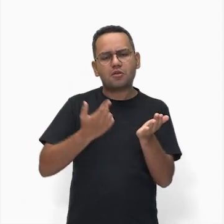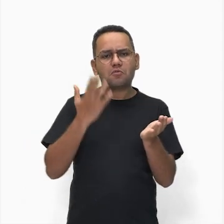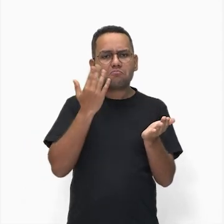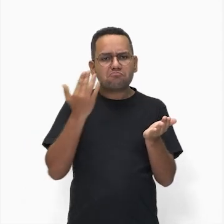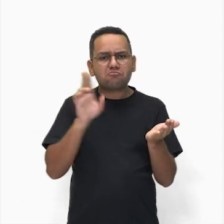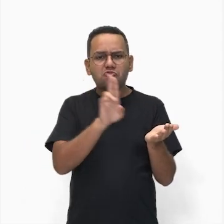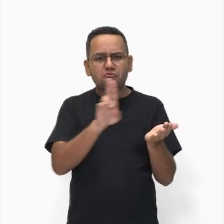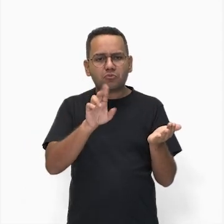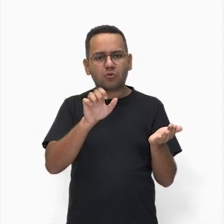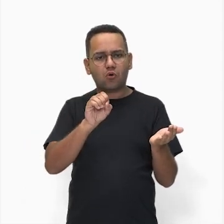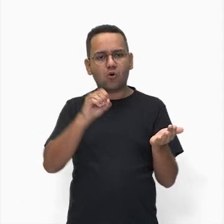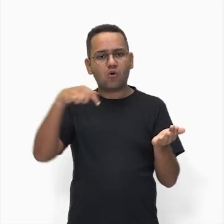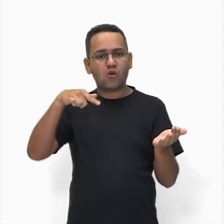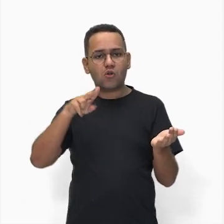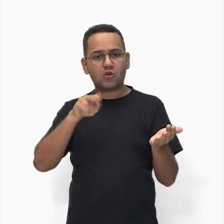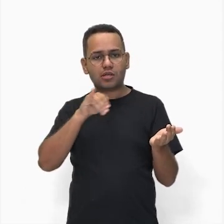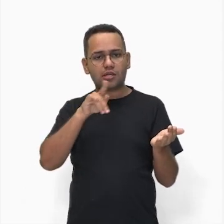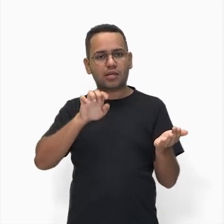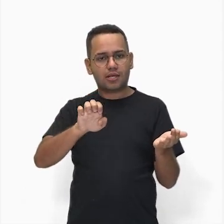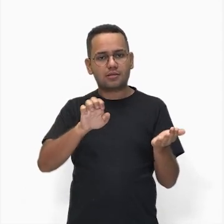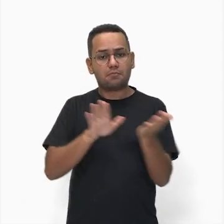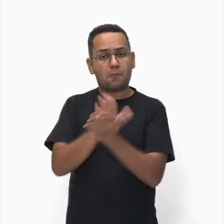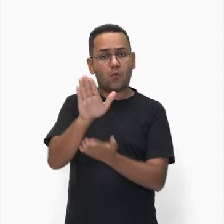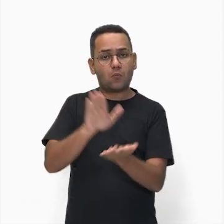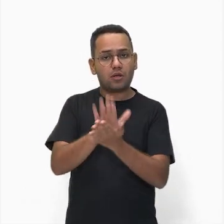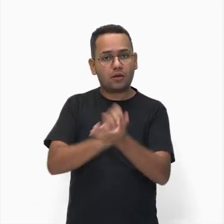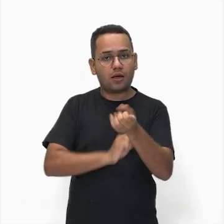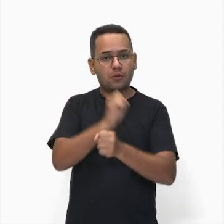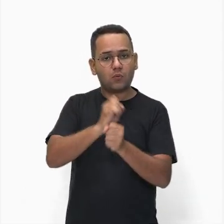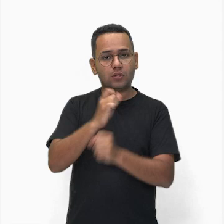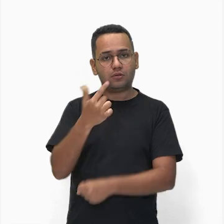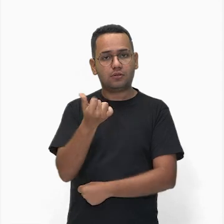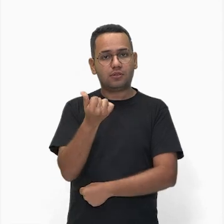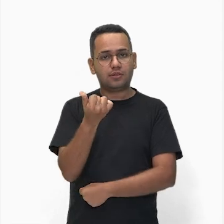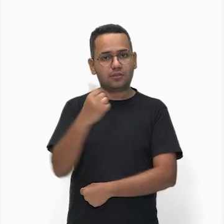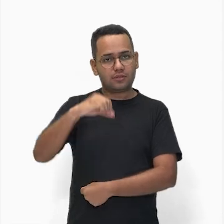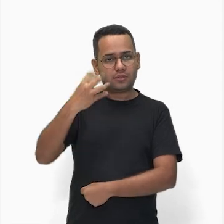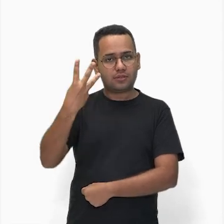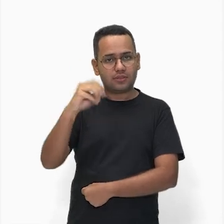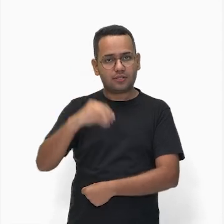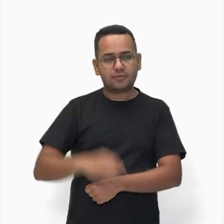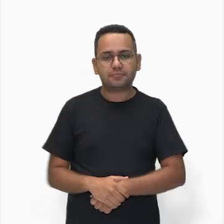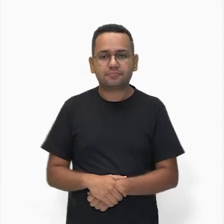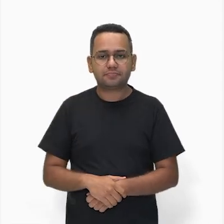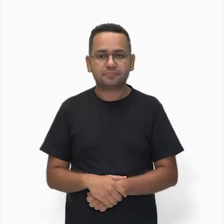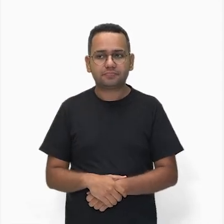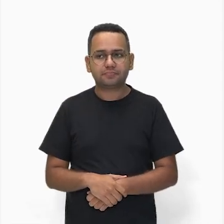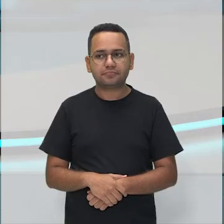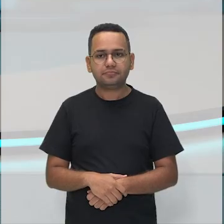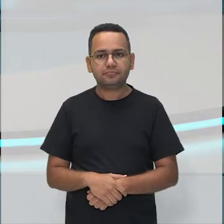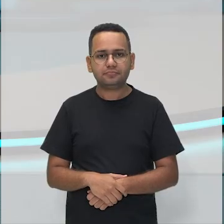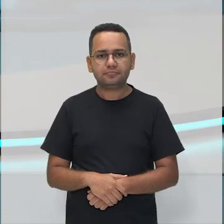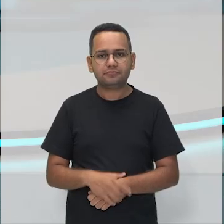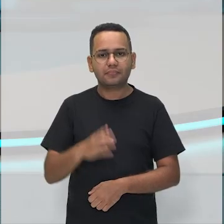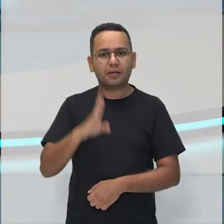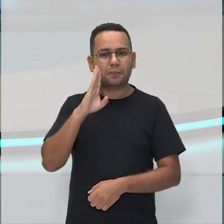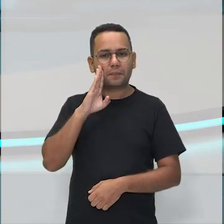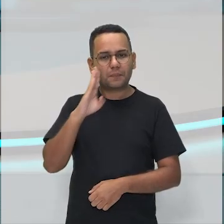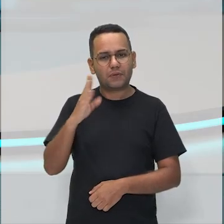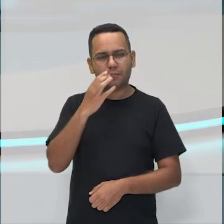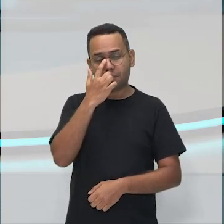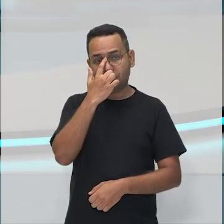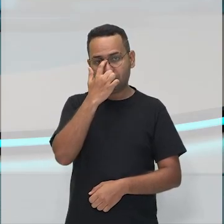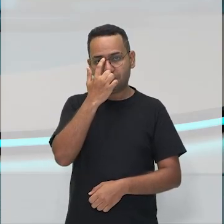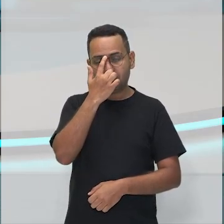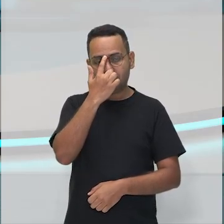15, publicado em 1930. Então, gente, nós temos o 15 como a principal obra